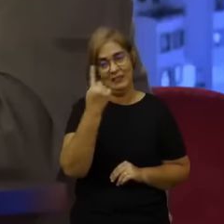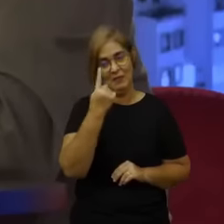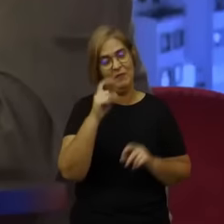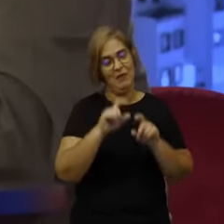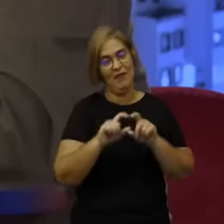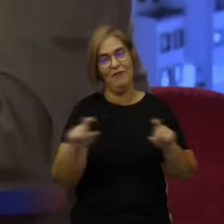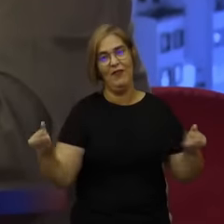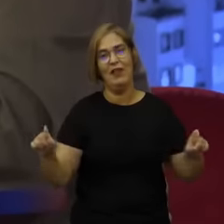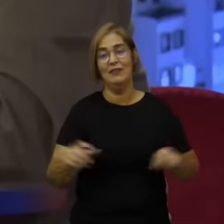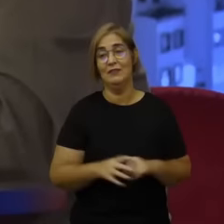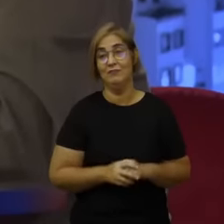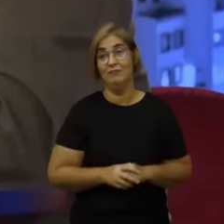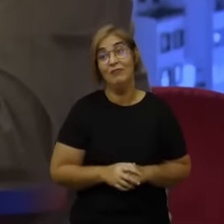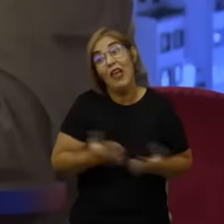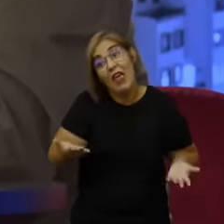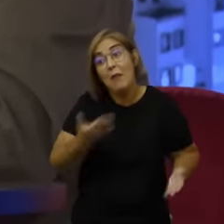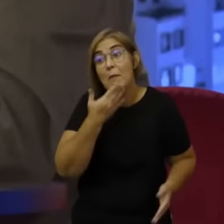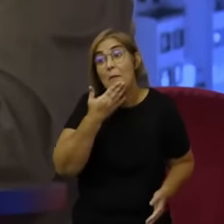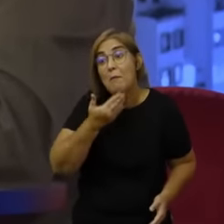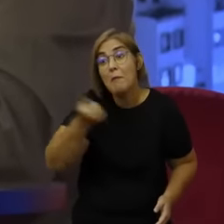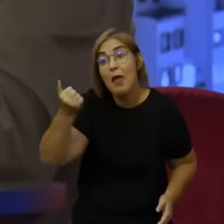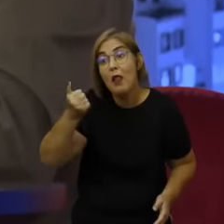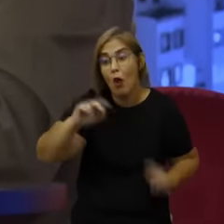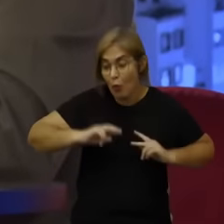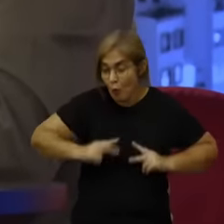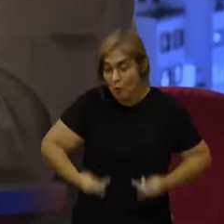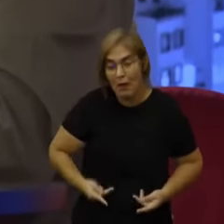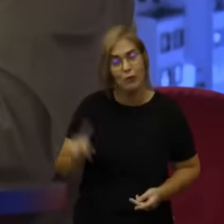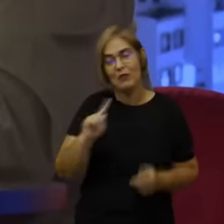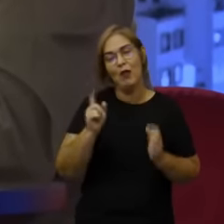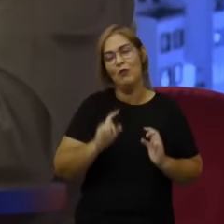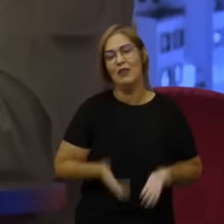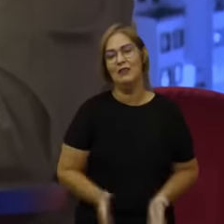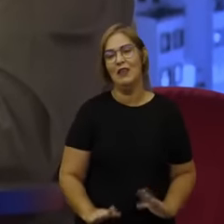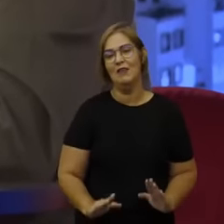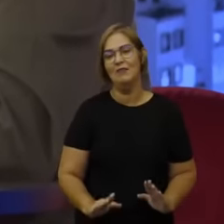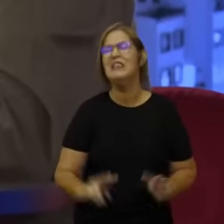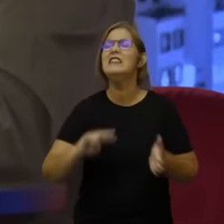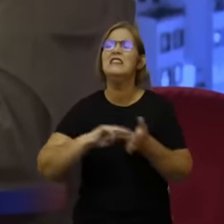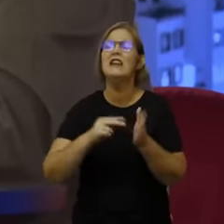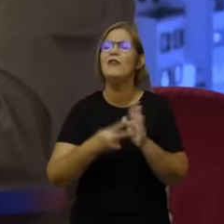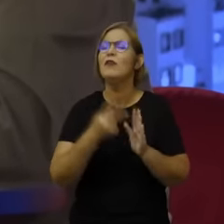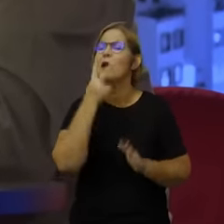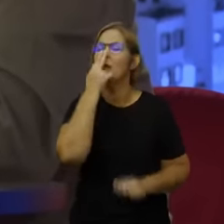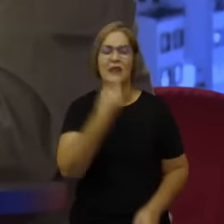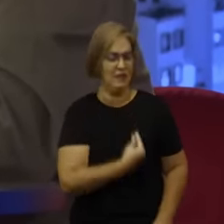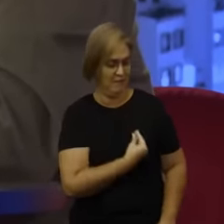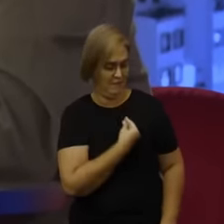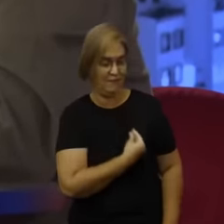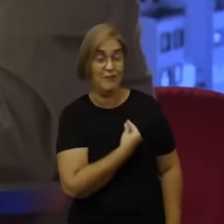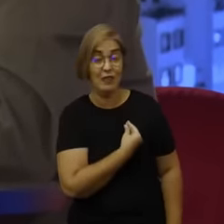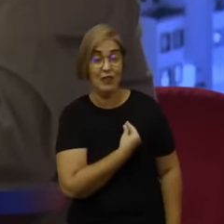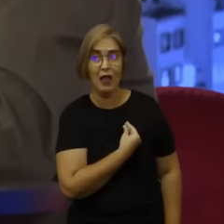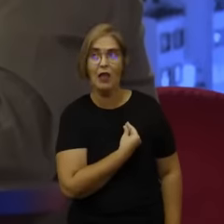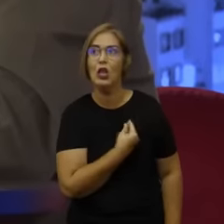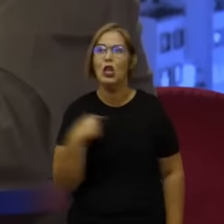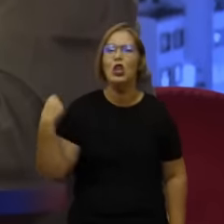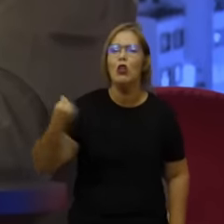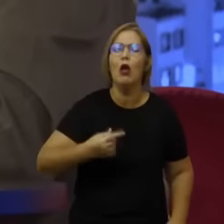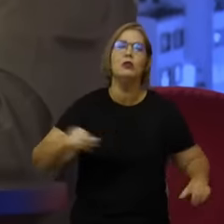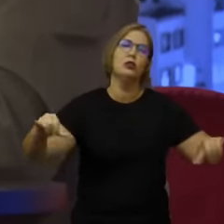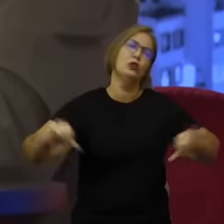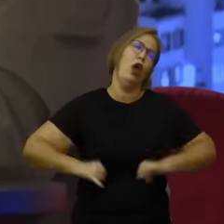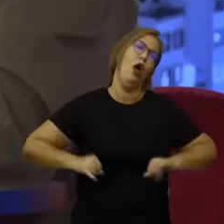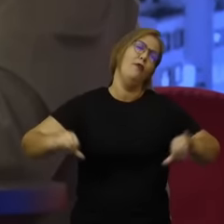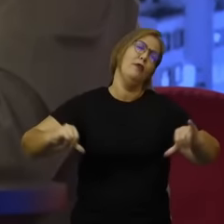seria não ter nascido significa que a nossa vida é vazada por um aspecto trágico que nós, por mais